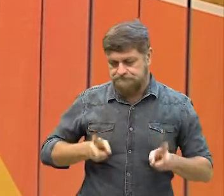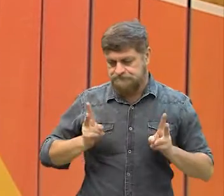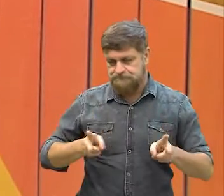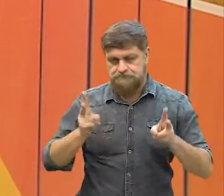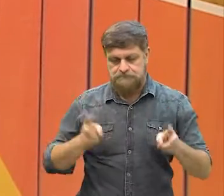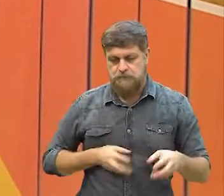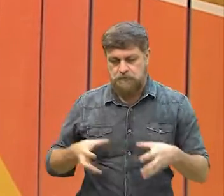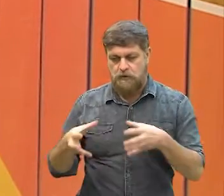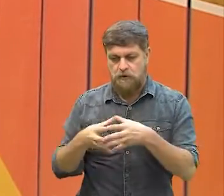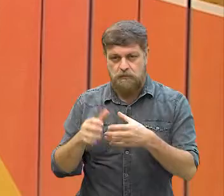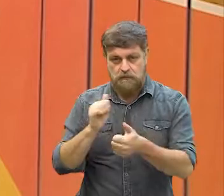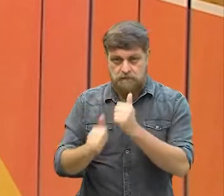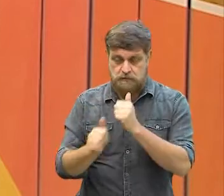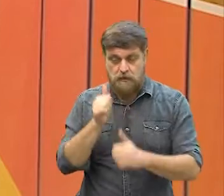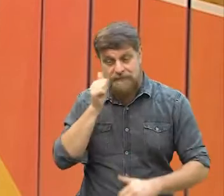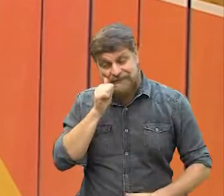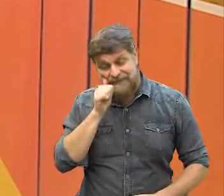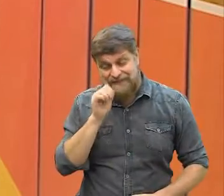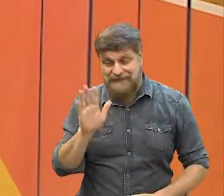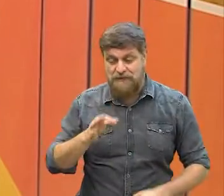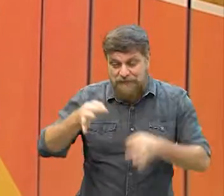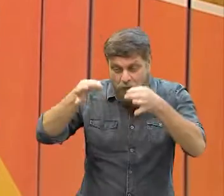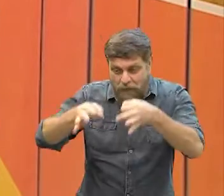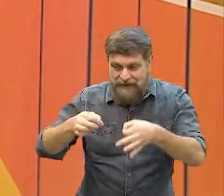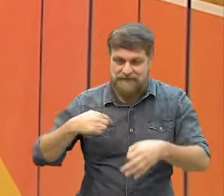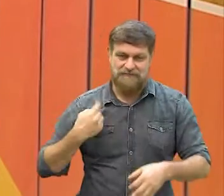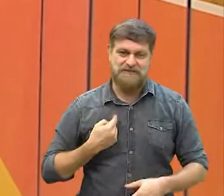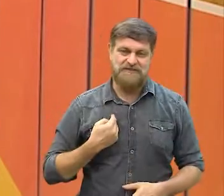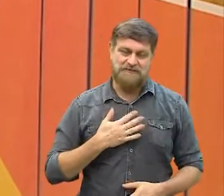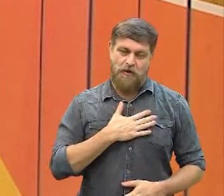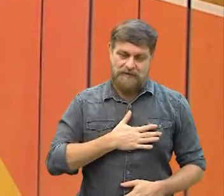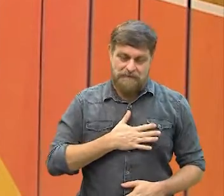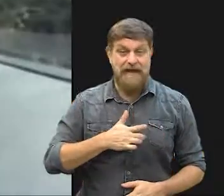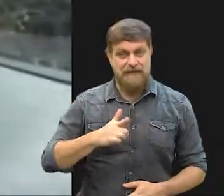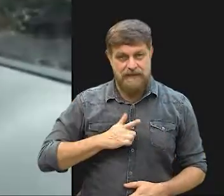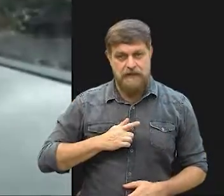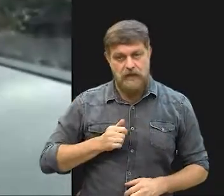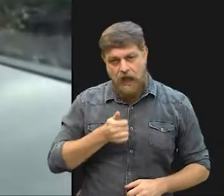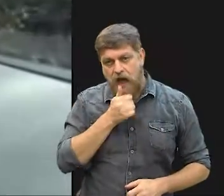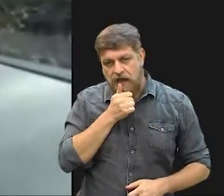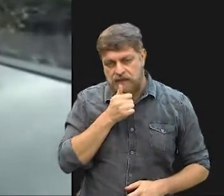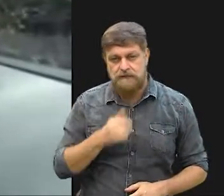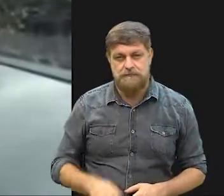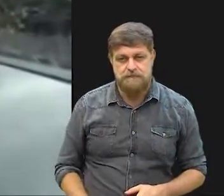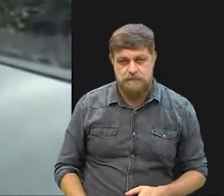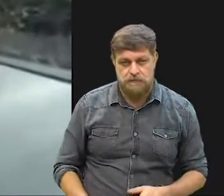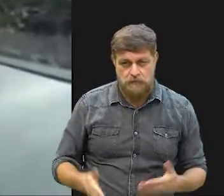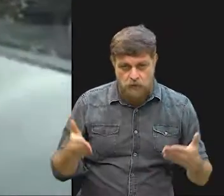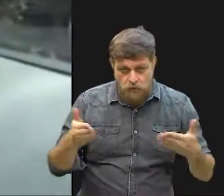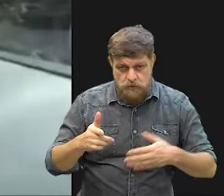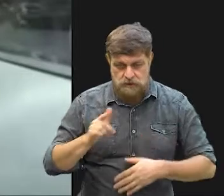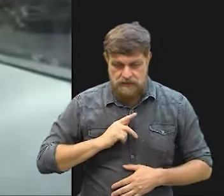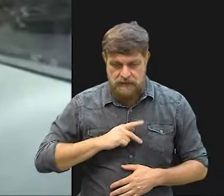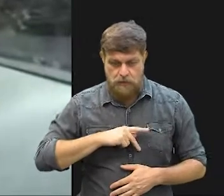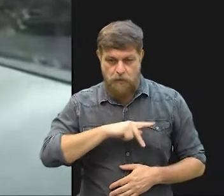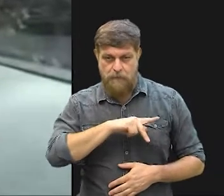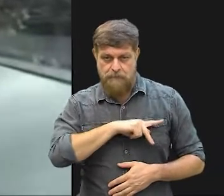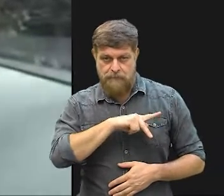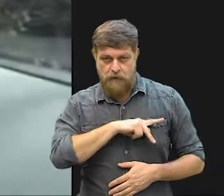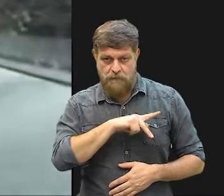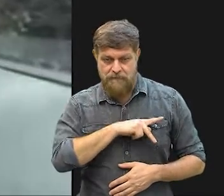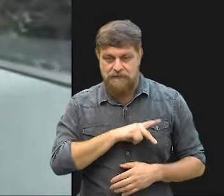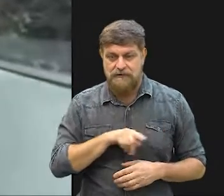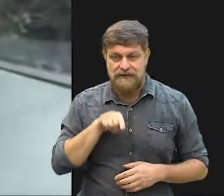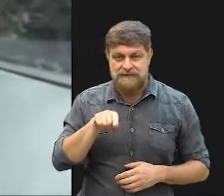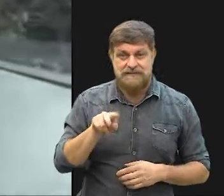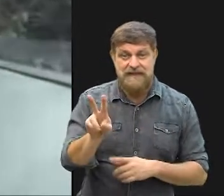as suas equipes, não como nós gostaríamos, mas tem sim, né? Exato, e se hoje tem o Palmeiras que existe